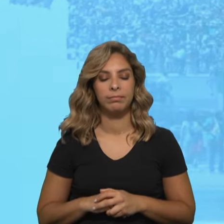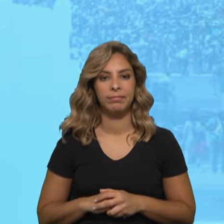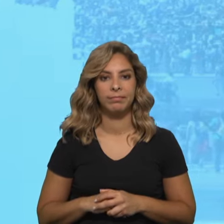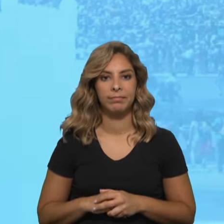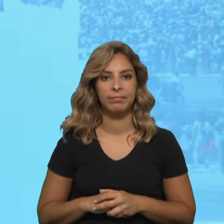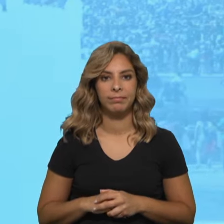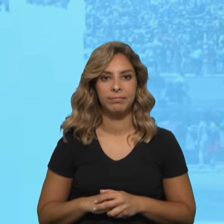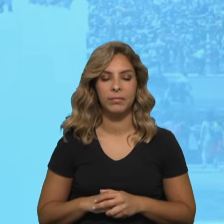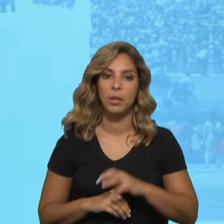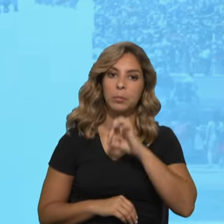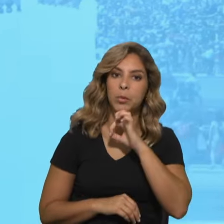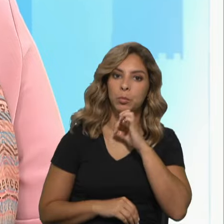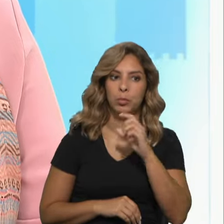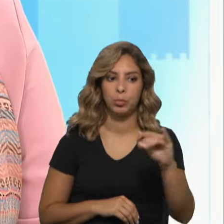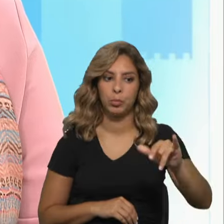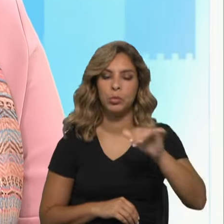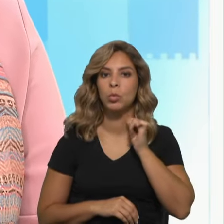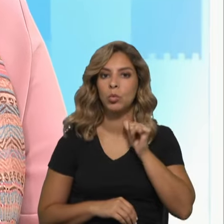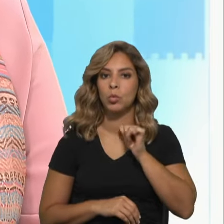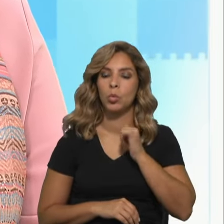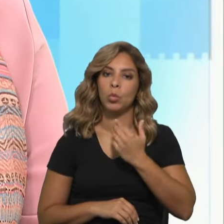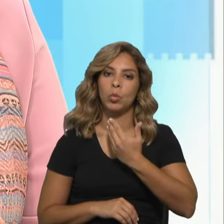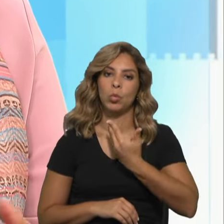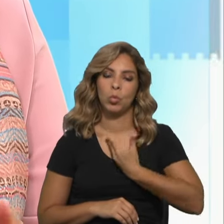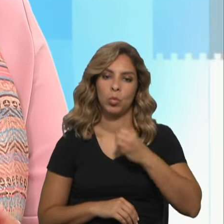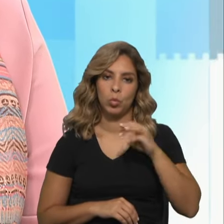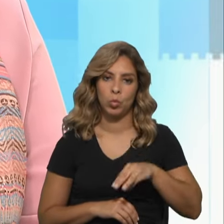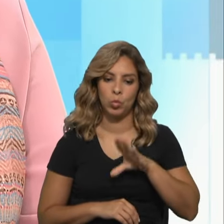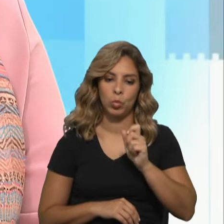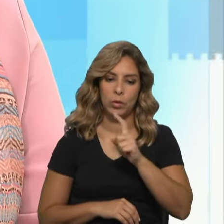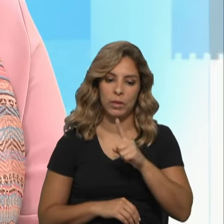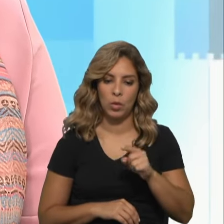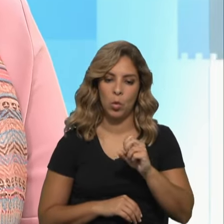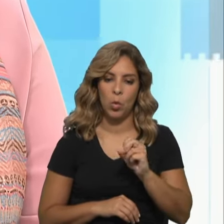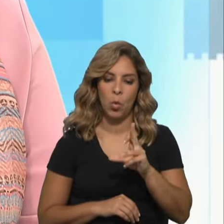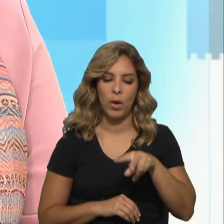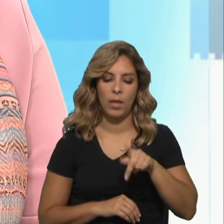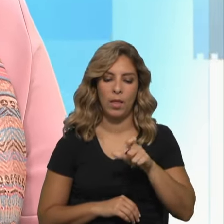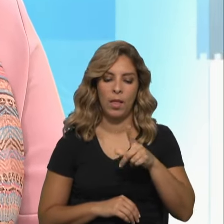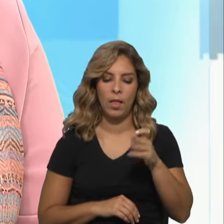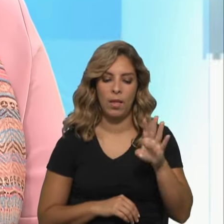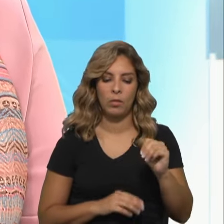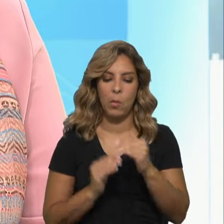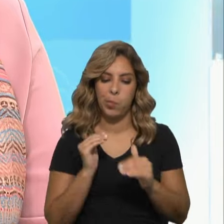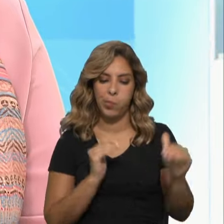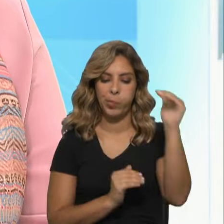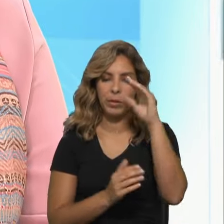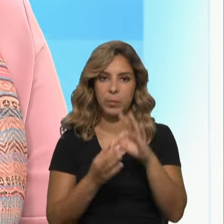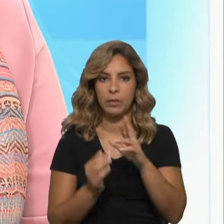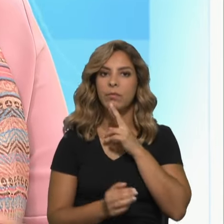pelo nosso bispo de Leiria, Dom José Ornelas, e teve a presença de outros, do reitor do Santuário de